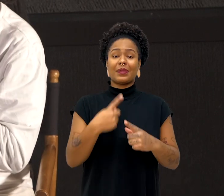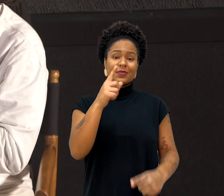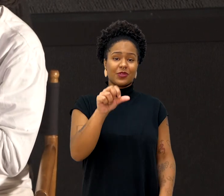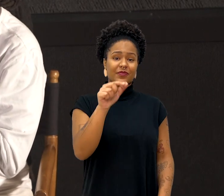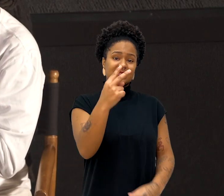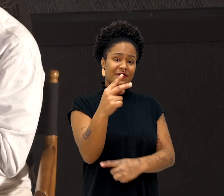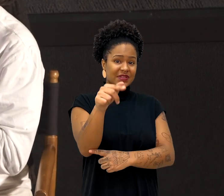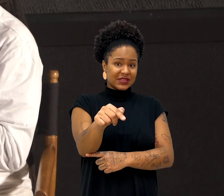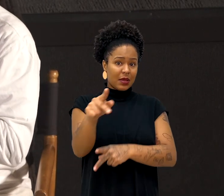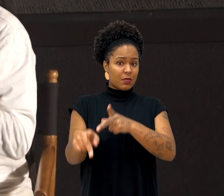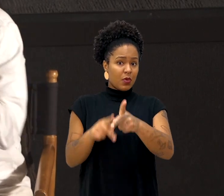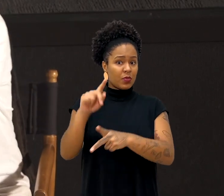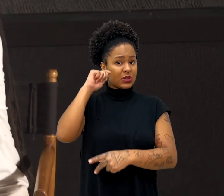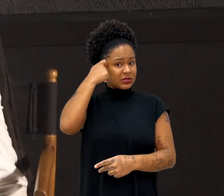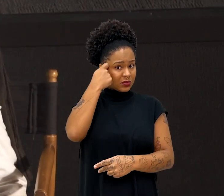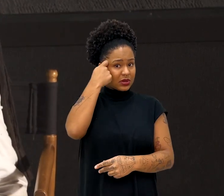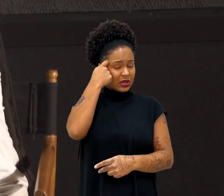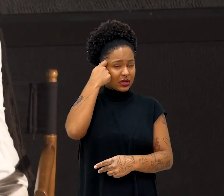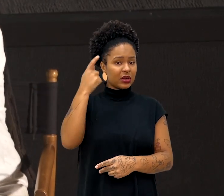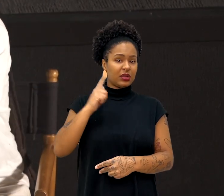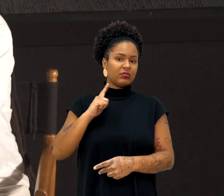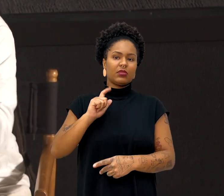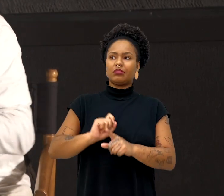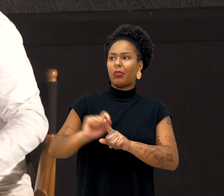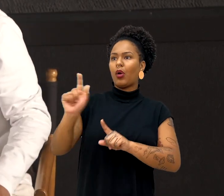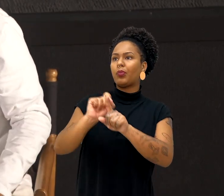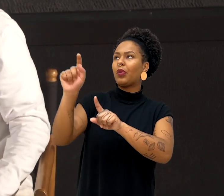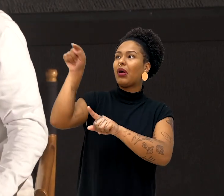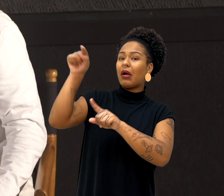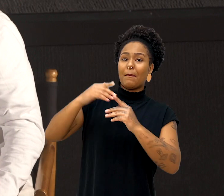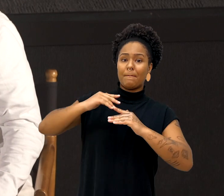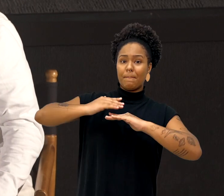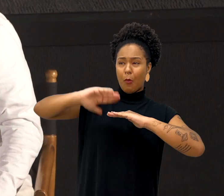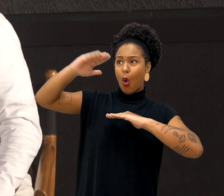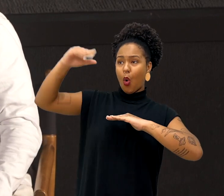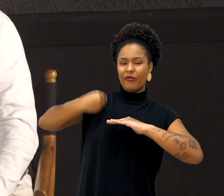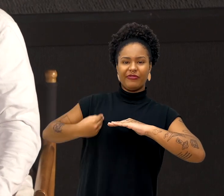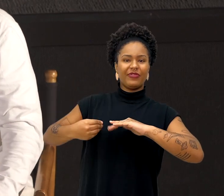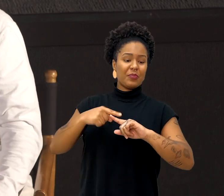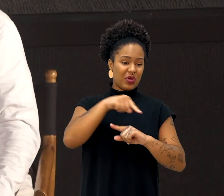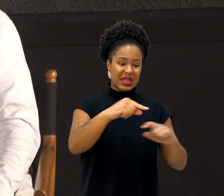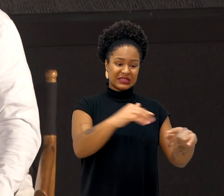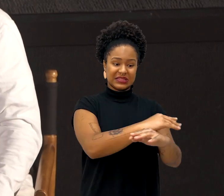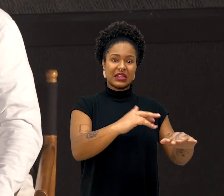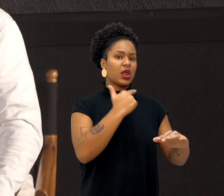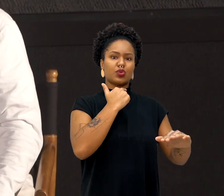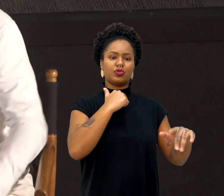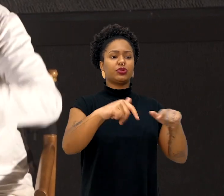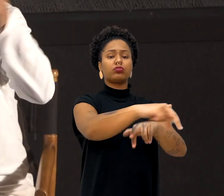Então, por que quilombo? Porque, em 1927, a população negra se aquilombou nos morros nessa